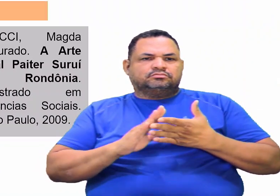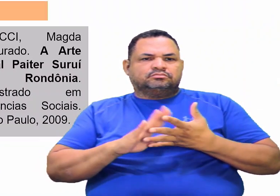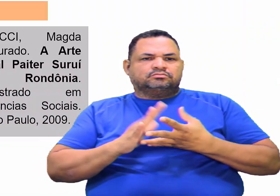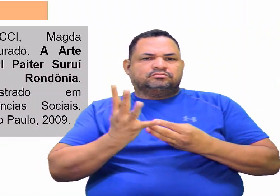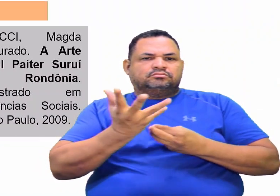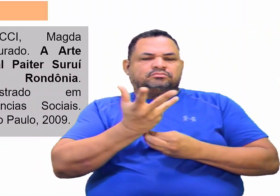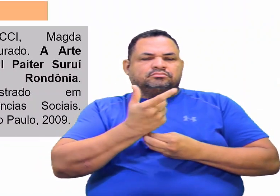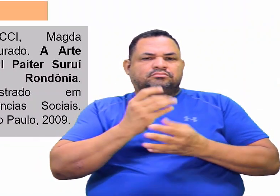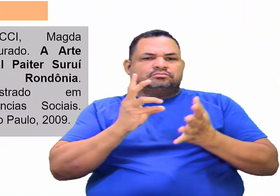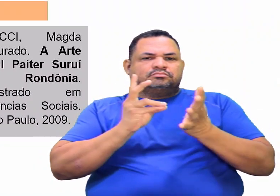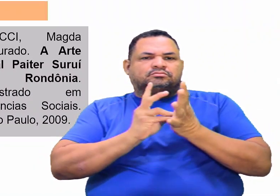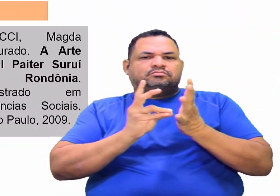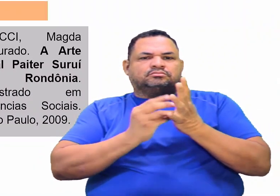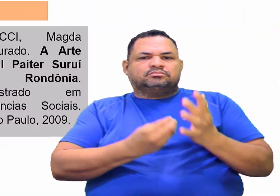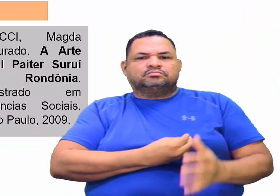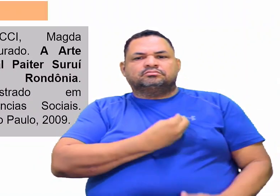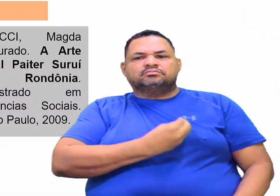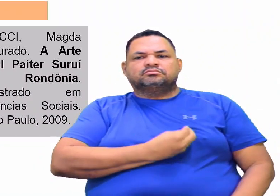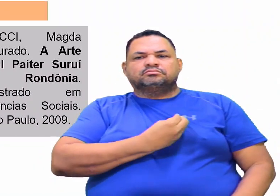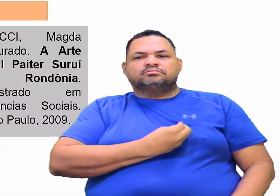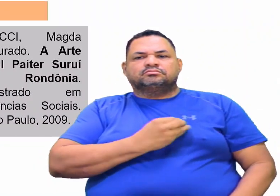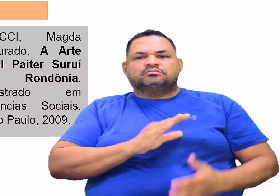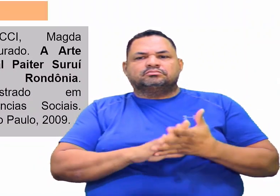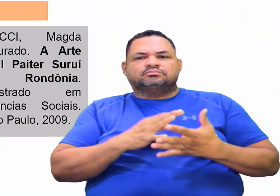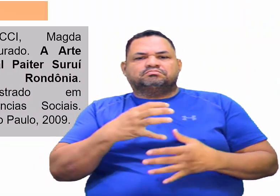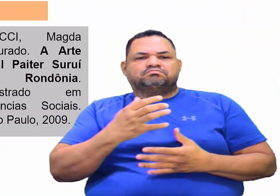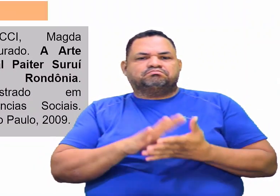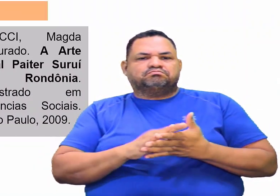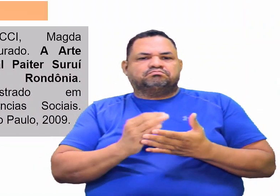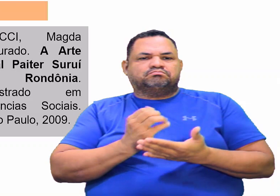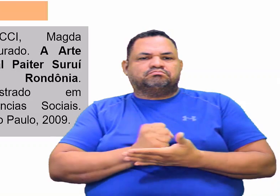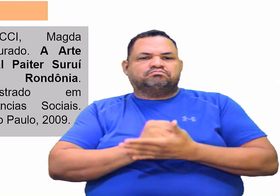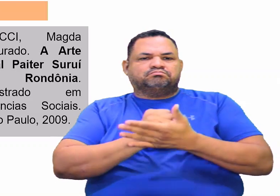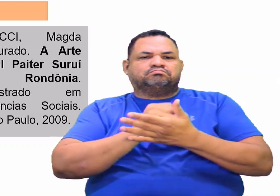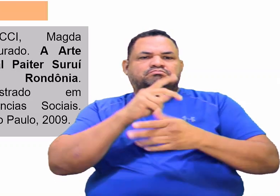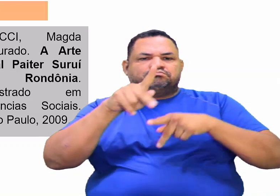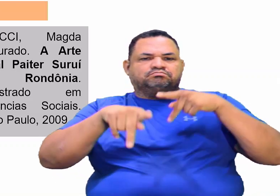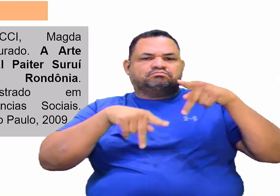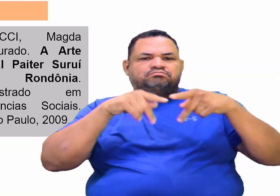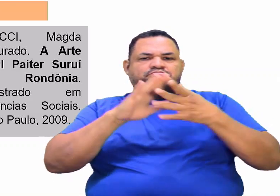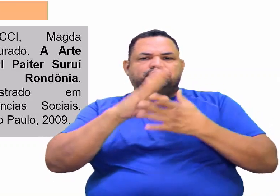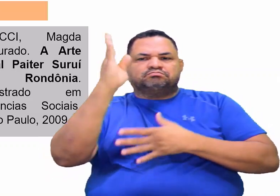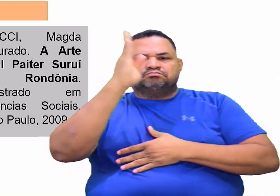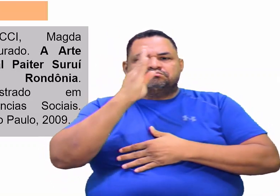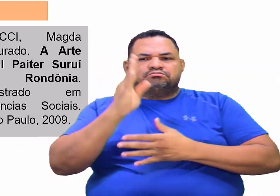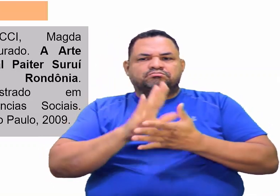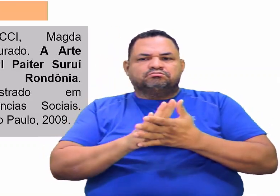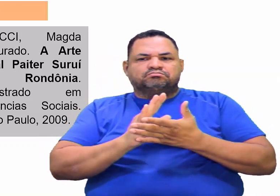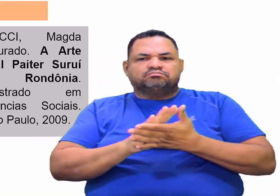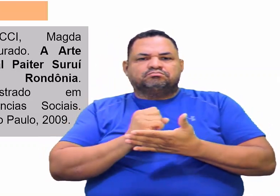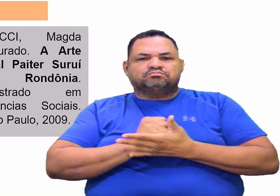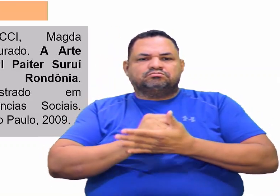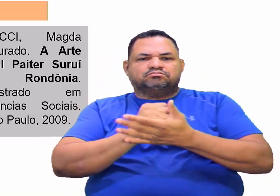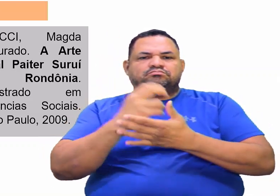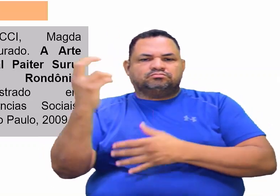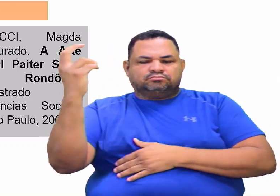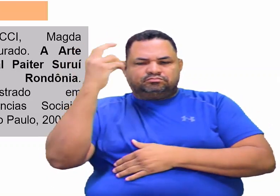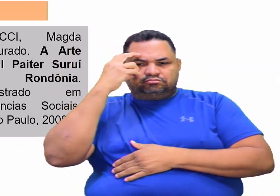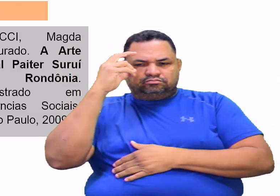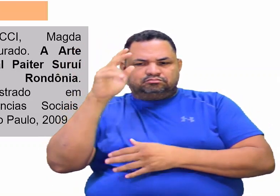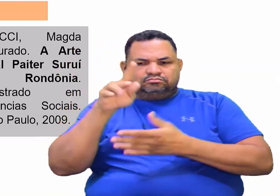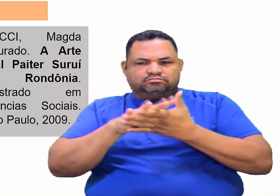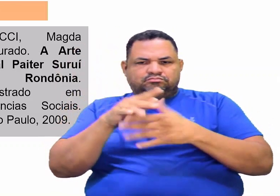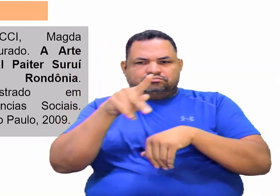arte indígena está presente na essência do povo brasileiro. É um dos pilares para a cultura do nosso